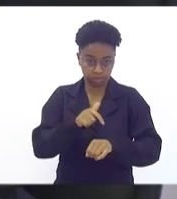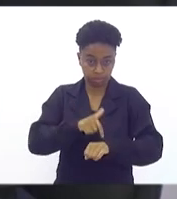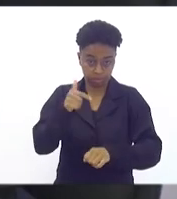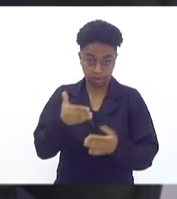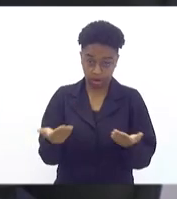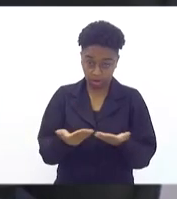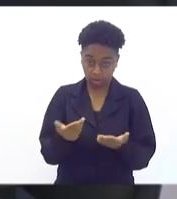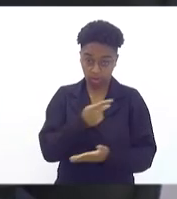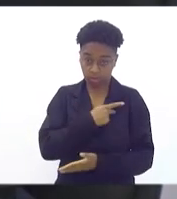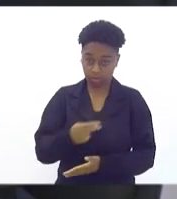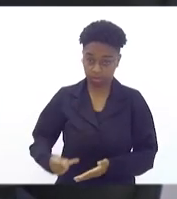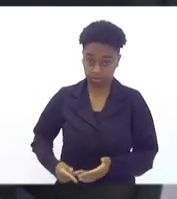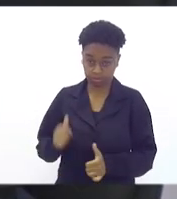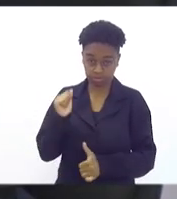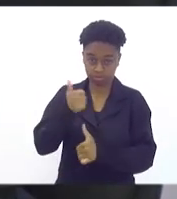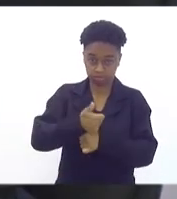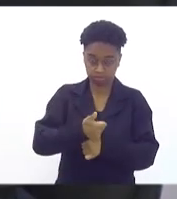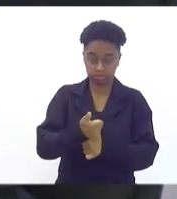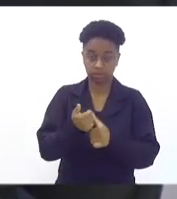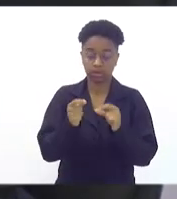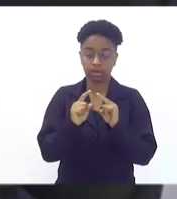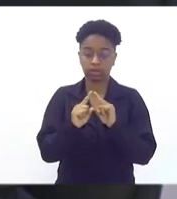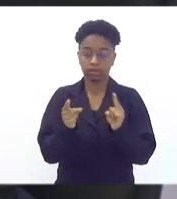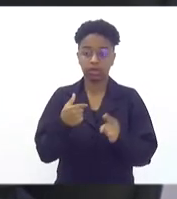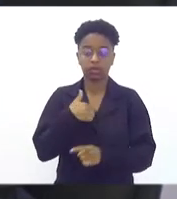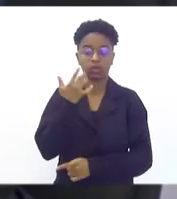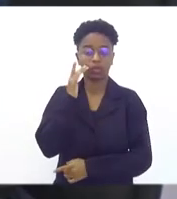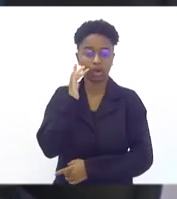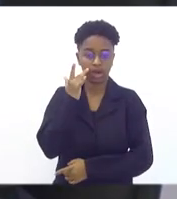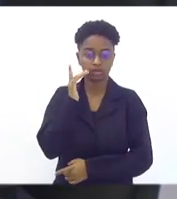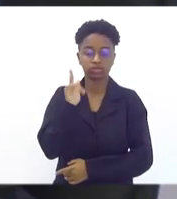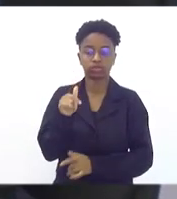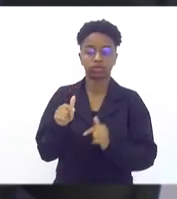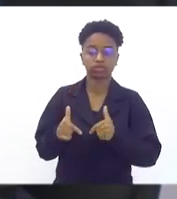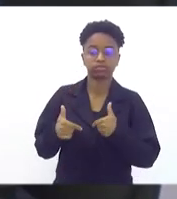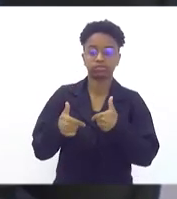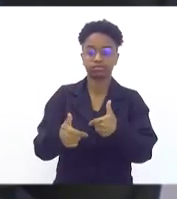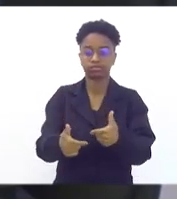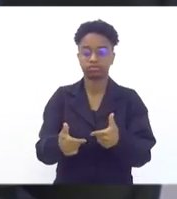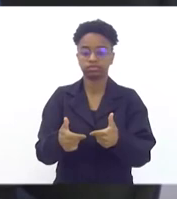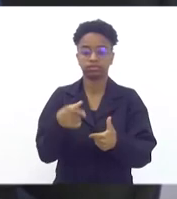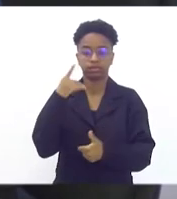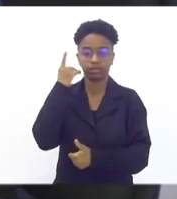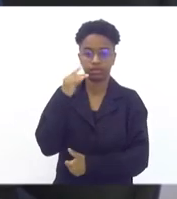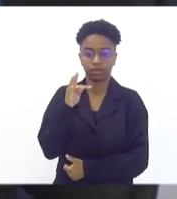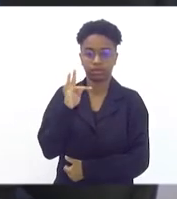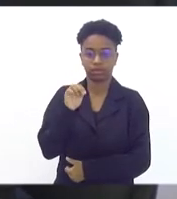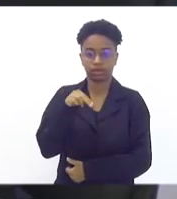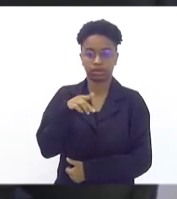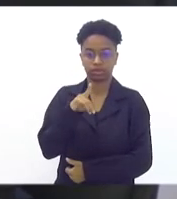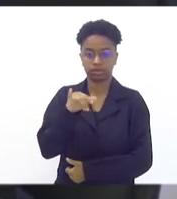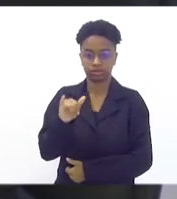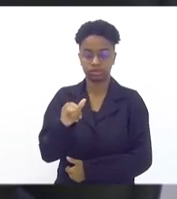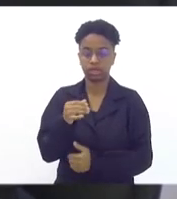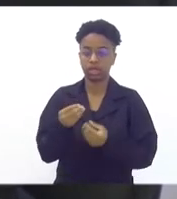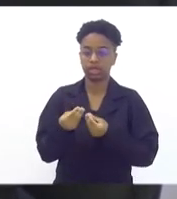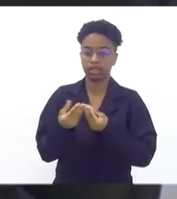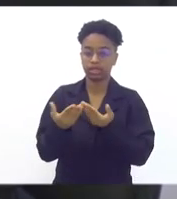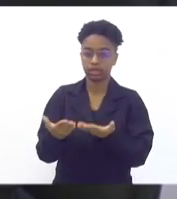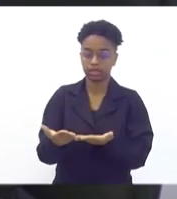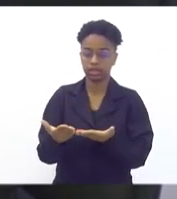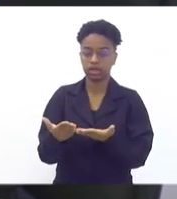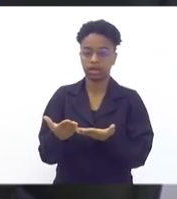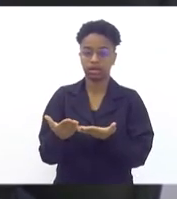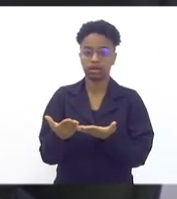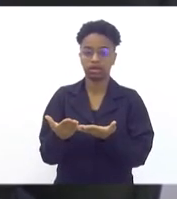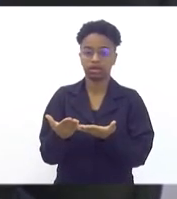presidir o colegiado eu acho que é justamente nesse exercício Deputado Tandy deixar dar elementos ao governador do